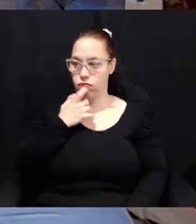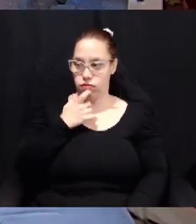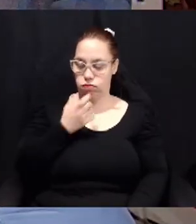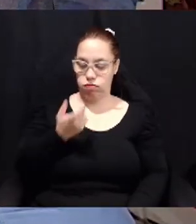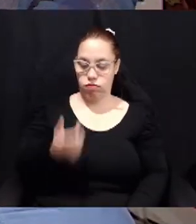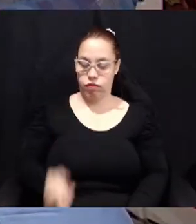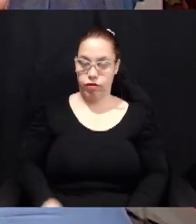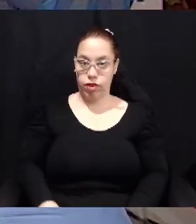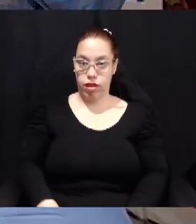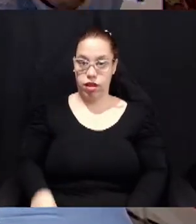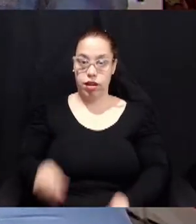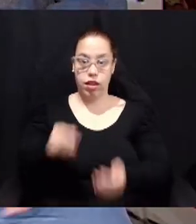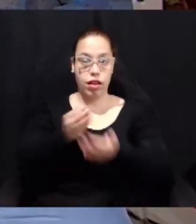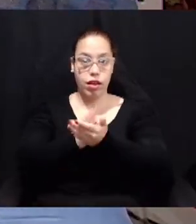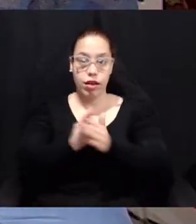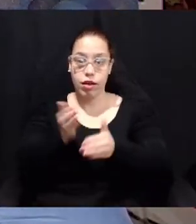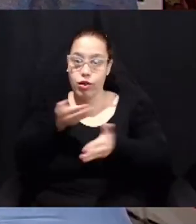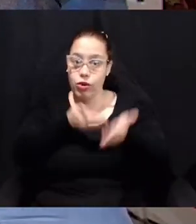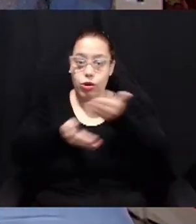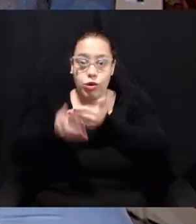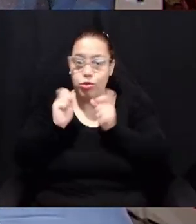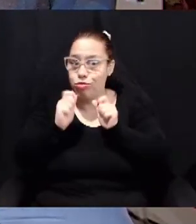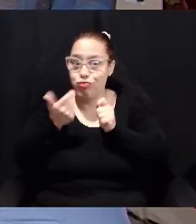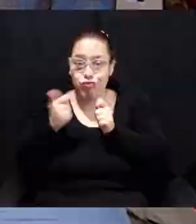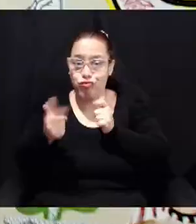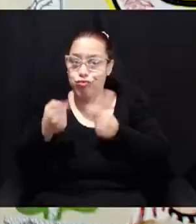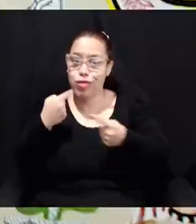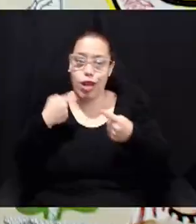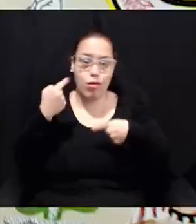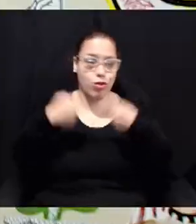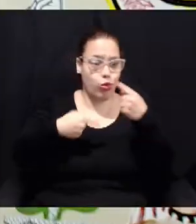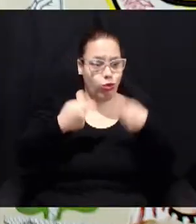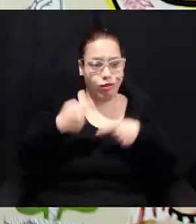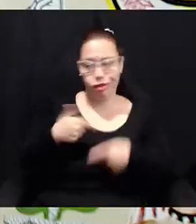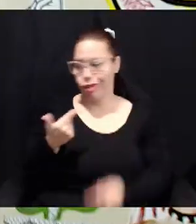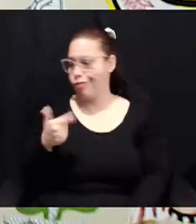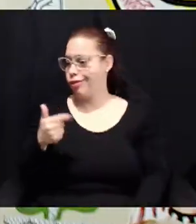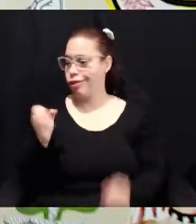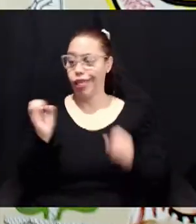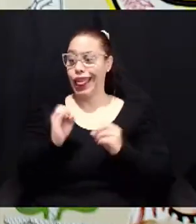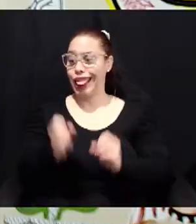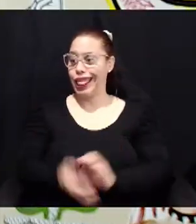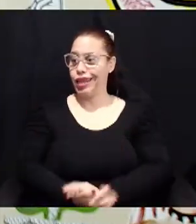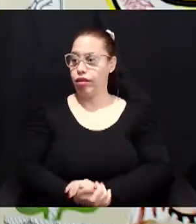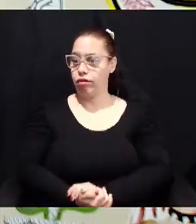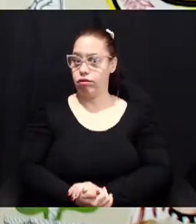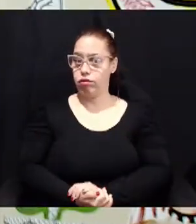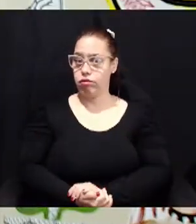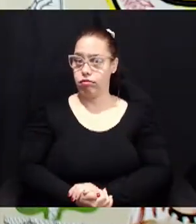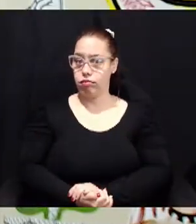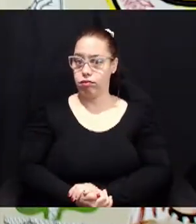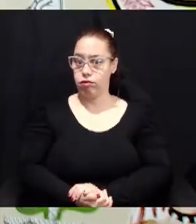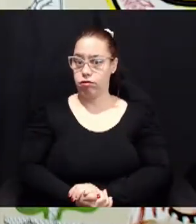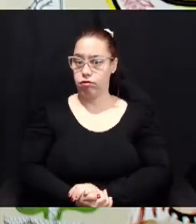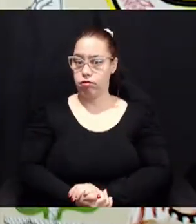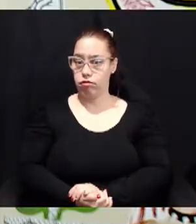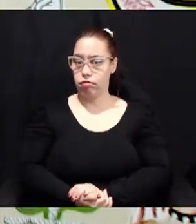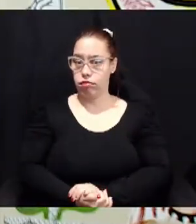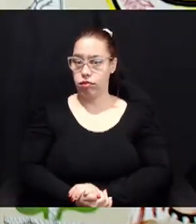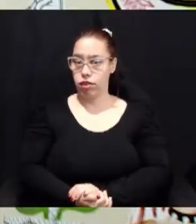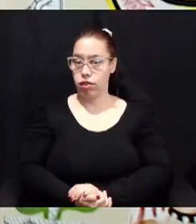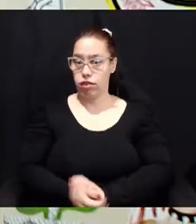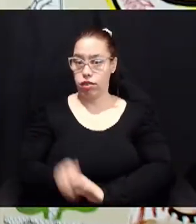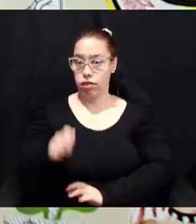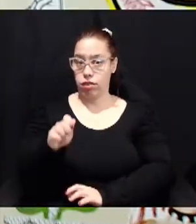né? Não tem uma discussão, não tem... E aí, fundando a editora de quadrinhos A Mistifório, a gente vem justamente